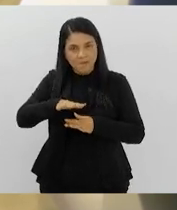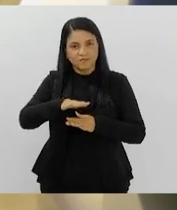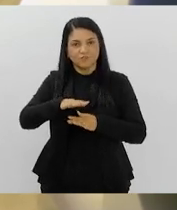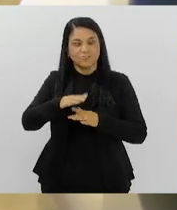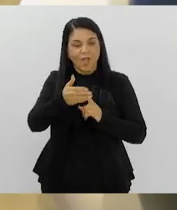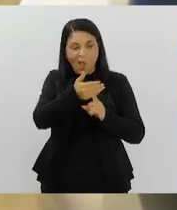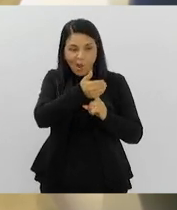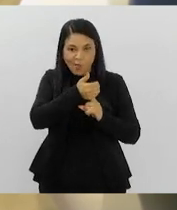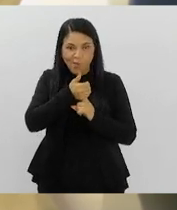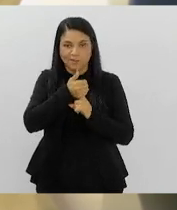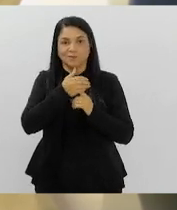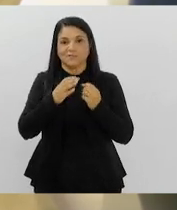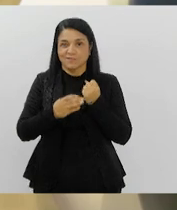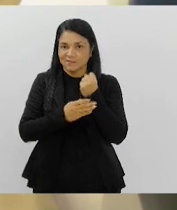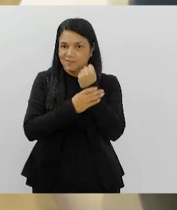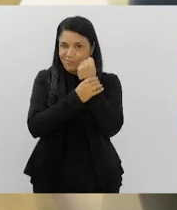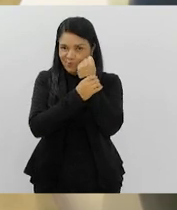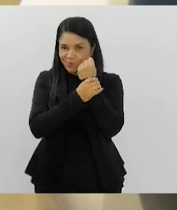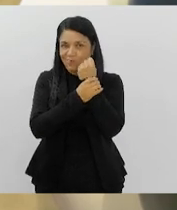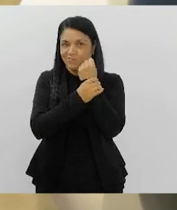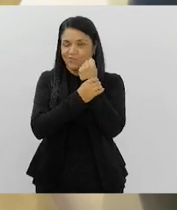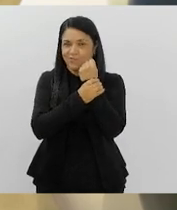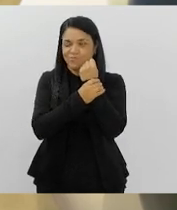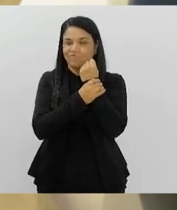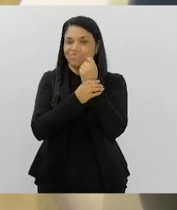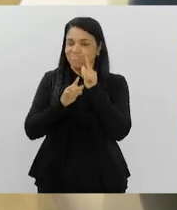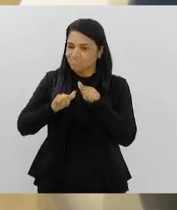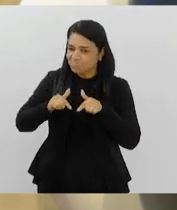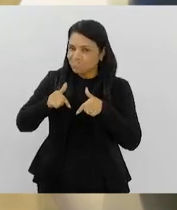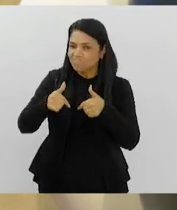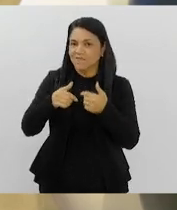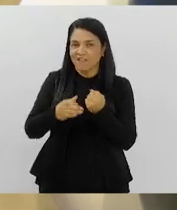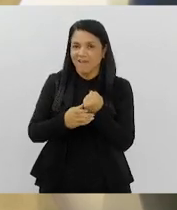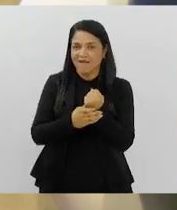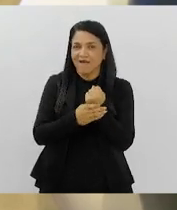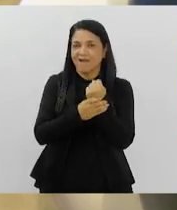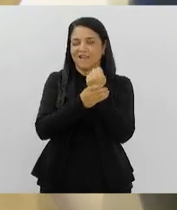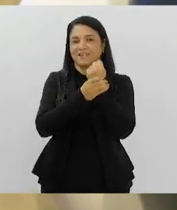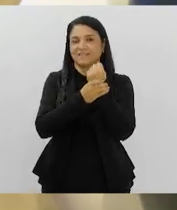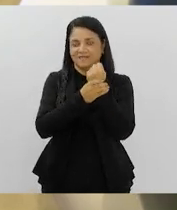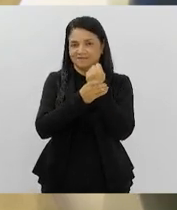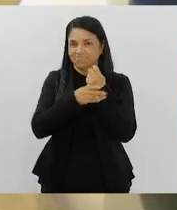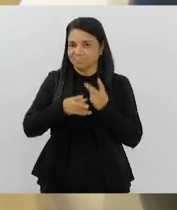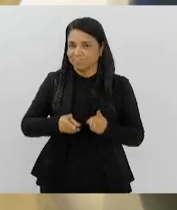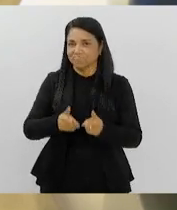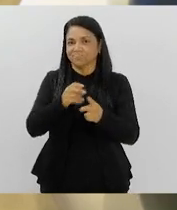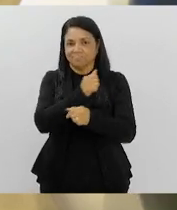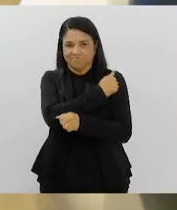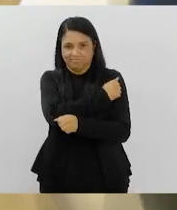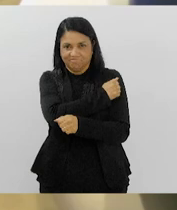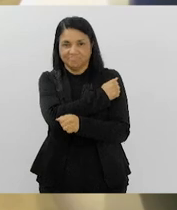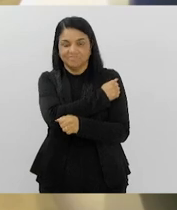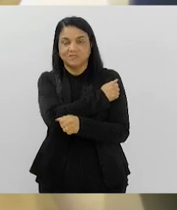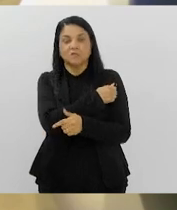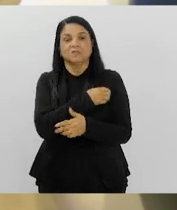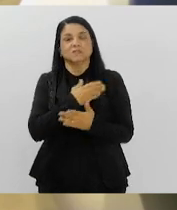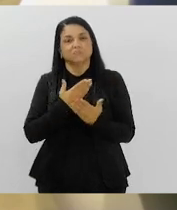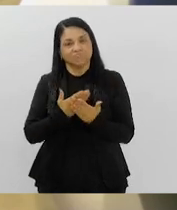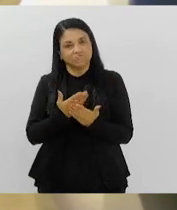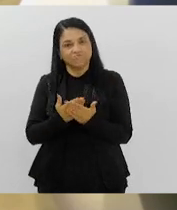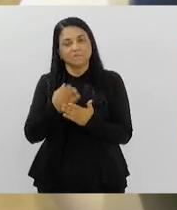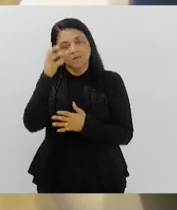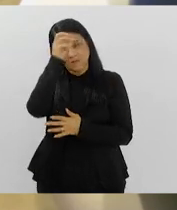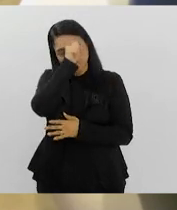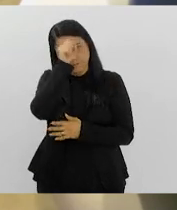e seguro, ele faz com que a gente garanta, de fato, essa permanência e que os nossos estudantes, consequentemente, tenham